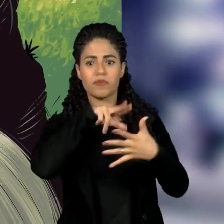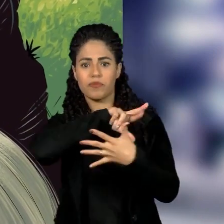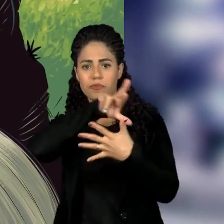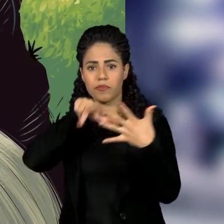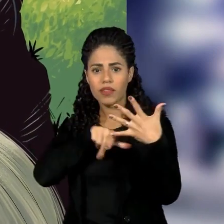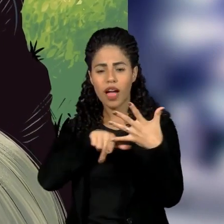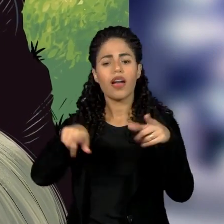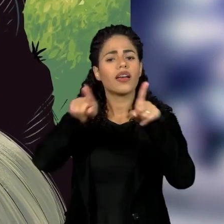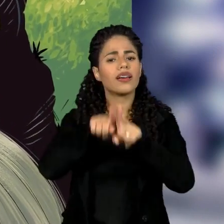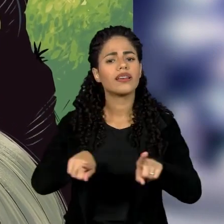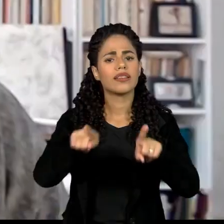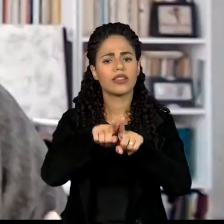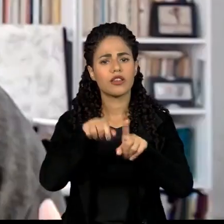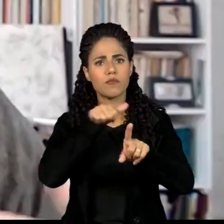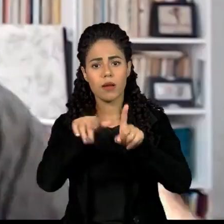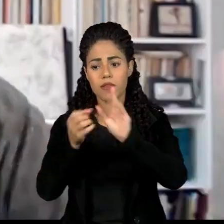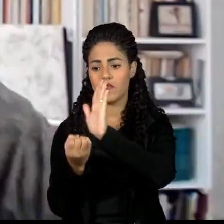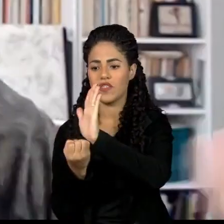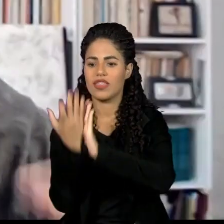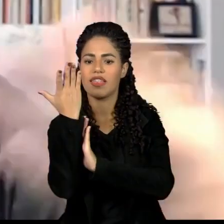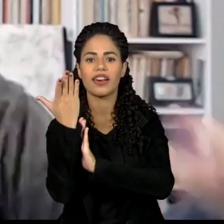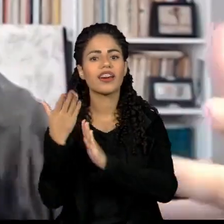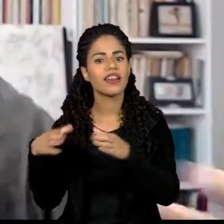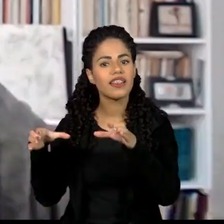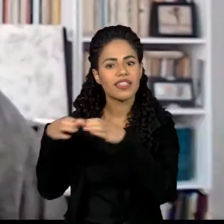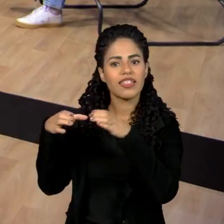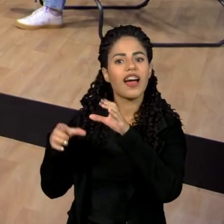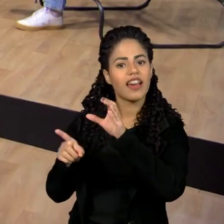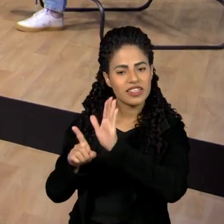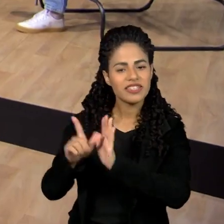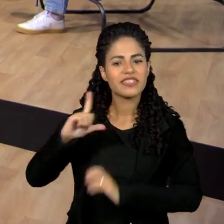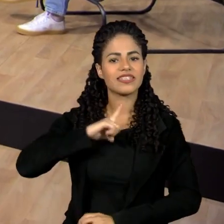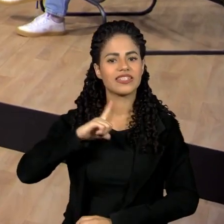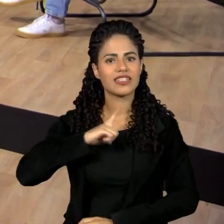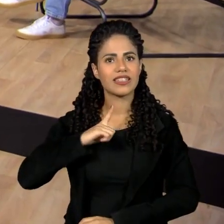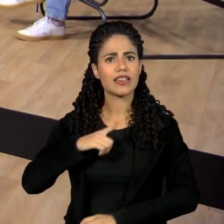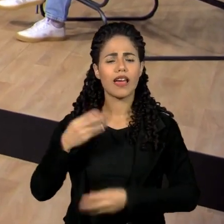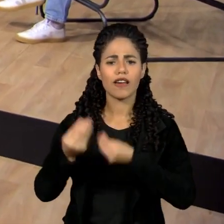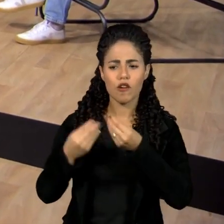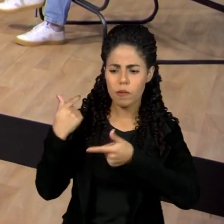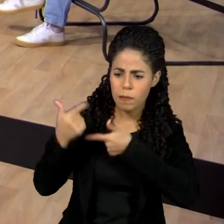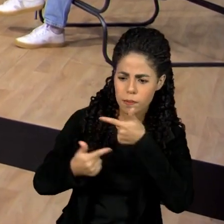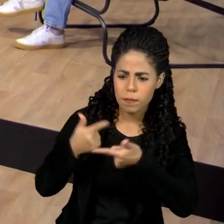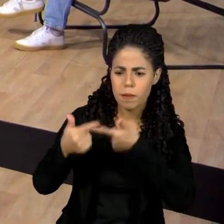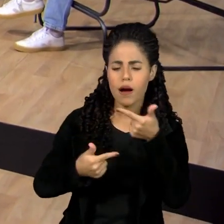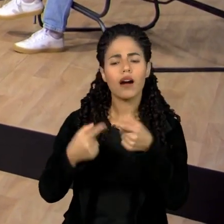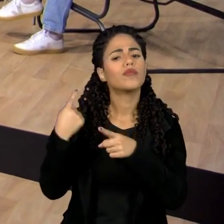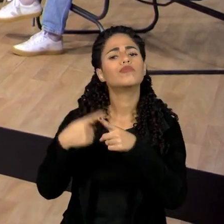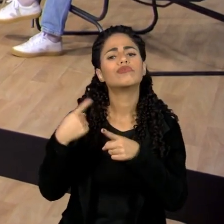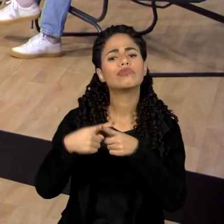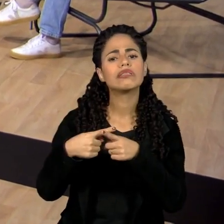gente tem Associação Nacional dos Criadores de Saci, né? Que são várias ONGs que vão trabalhar com esse mito? Por que as